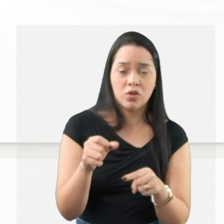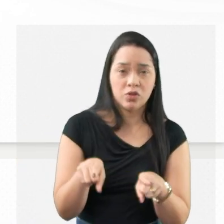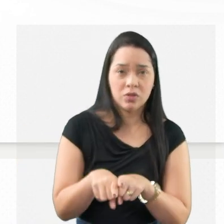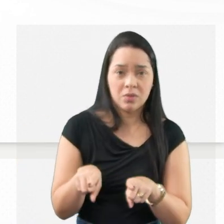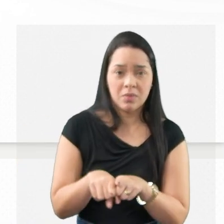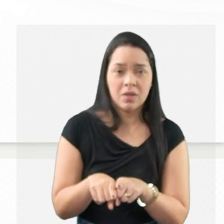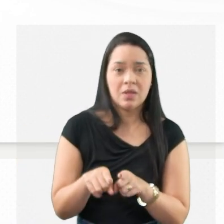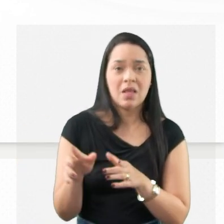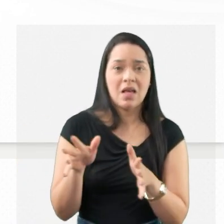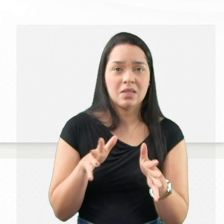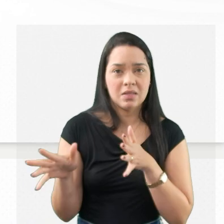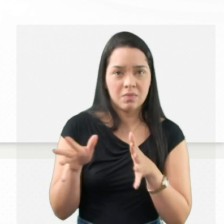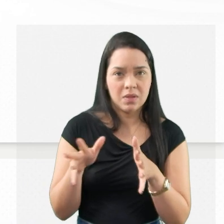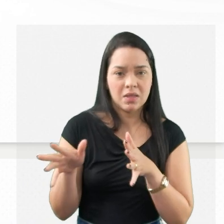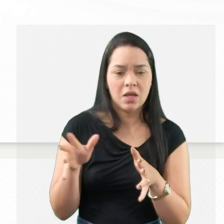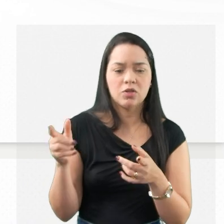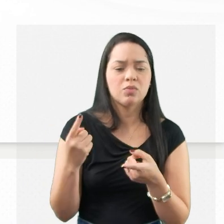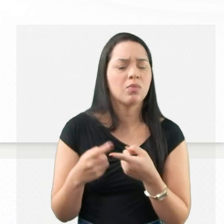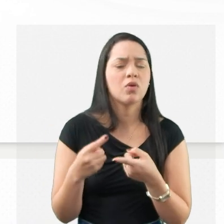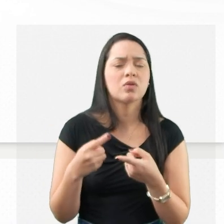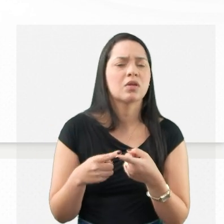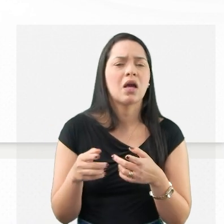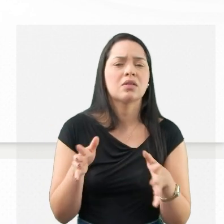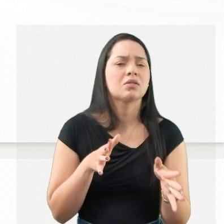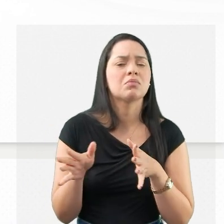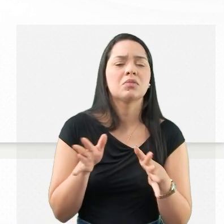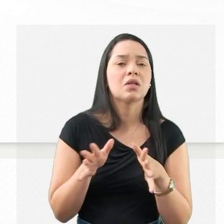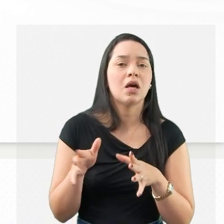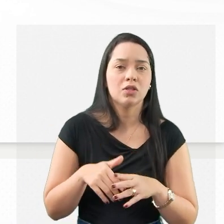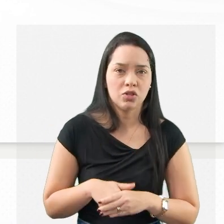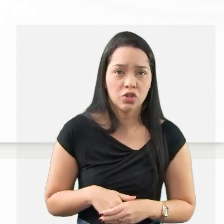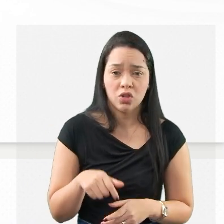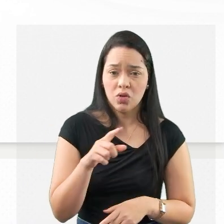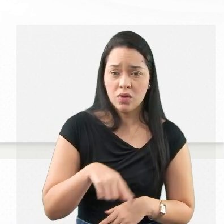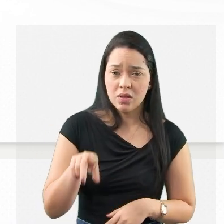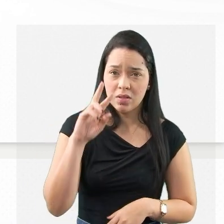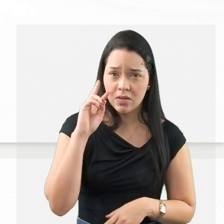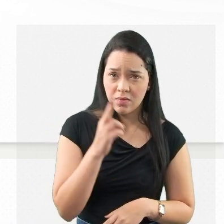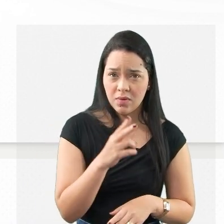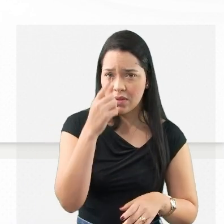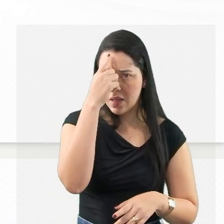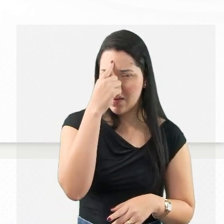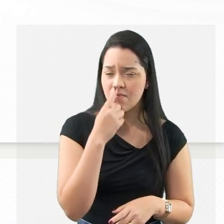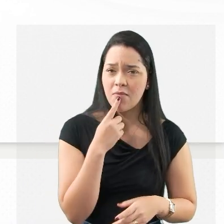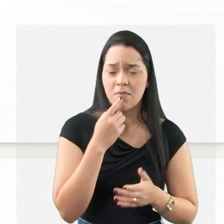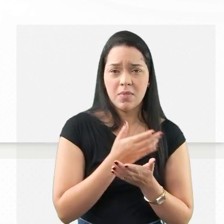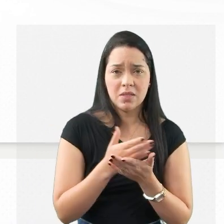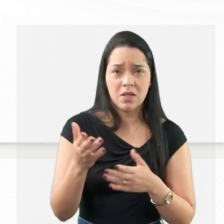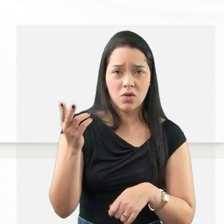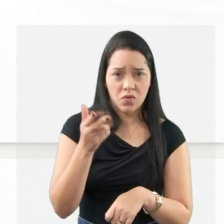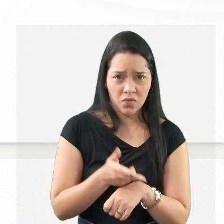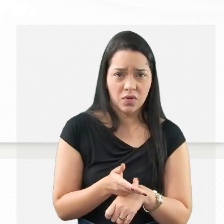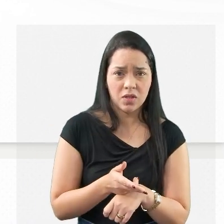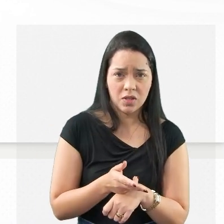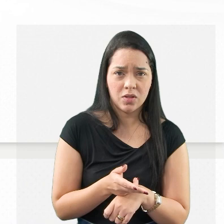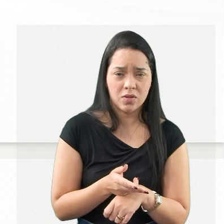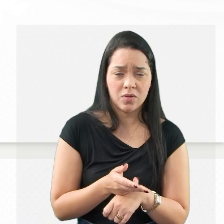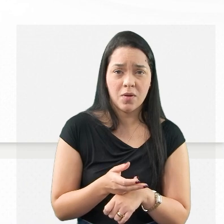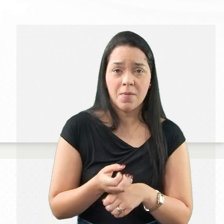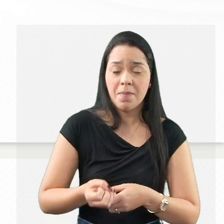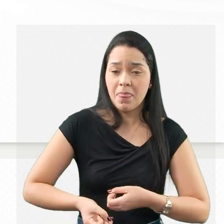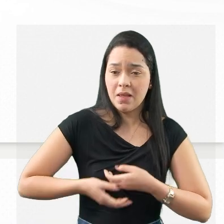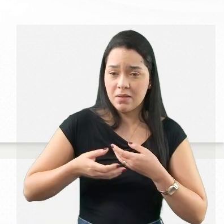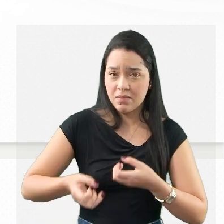da acessibilidade. Por que essa acessibilidade? Vocês viram na imagem que eu iniciei o vídeo, que ele é